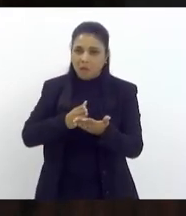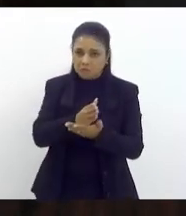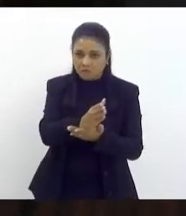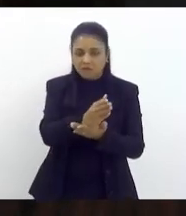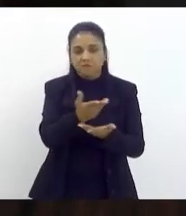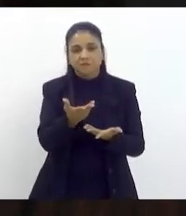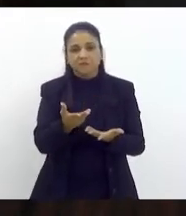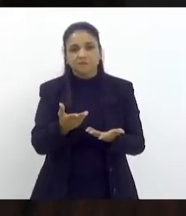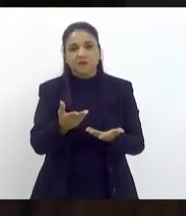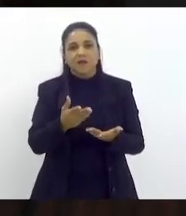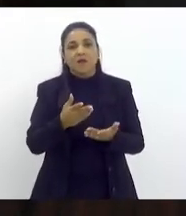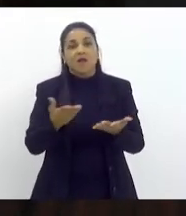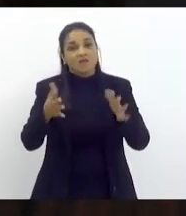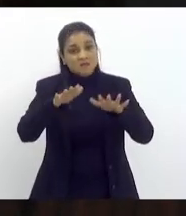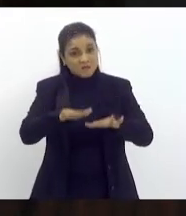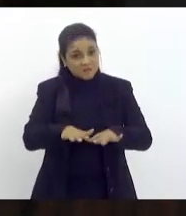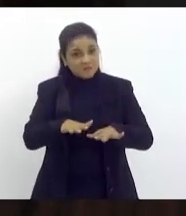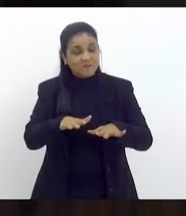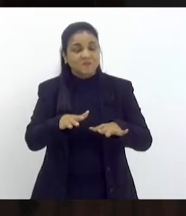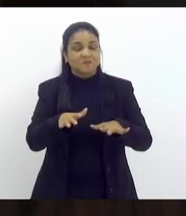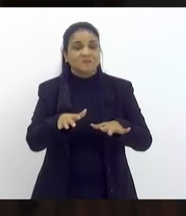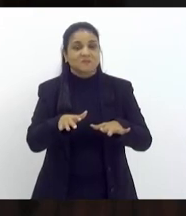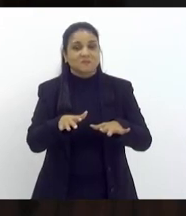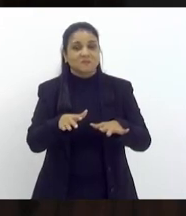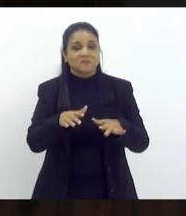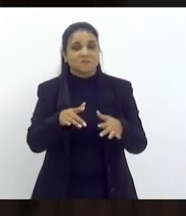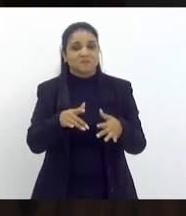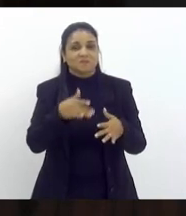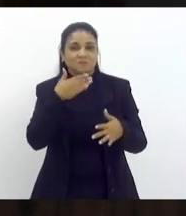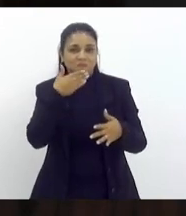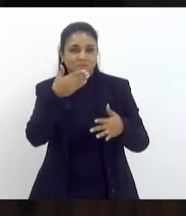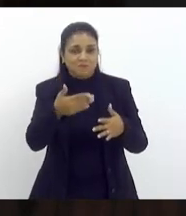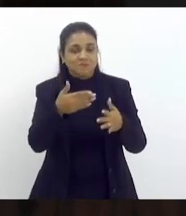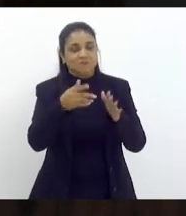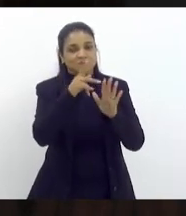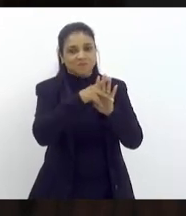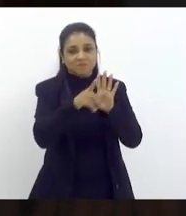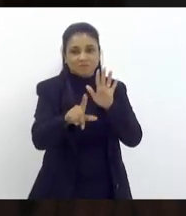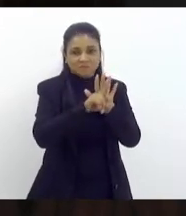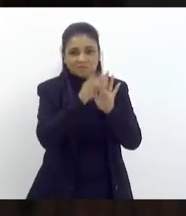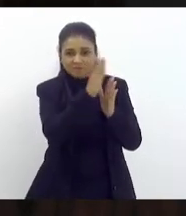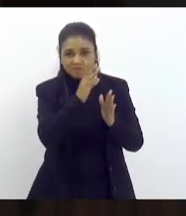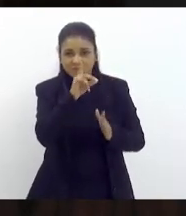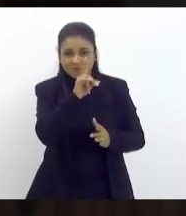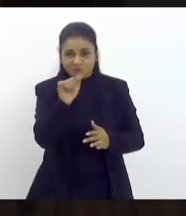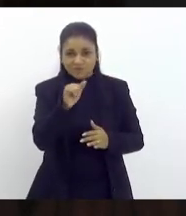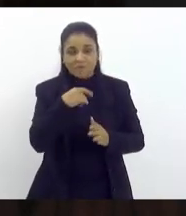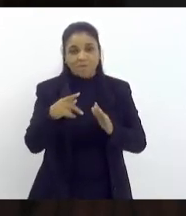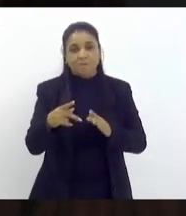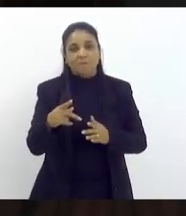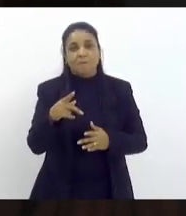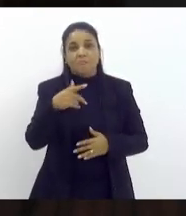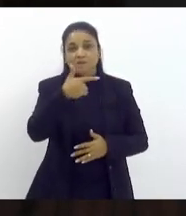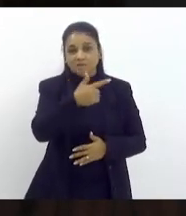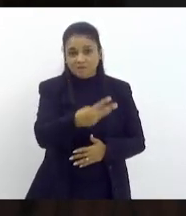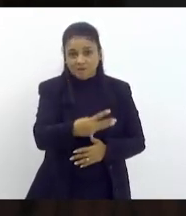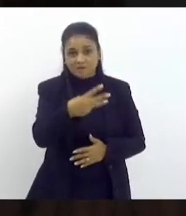aprovado a sobremesa requerimento de inclusão na hora do dia do pl